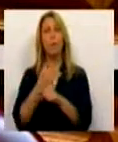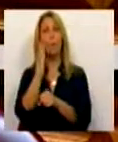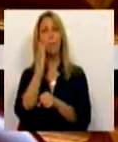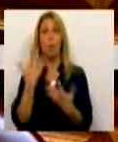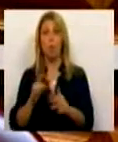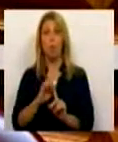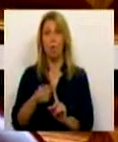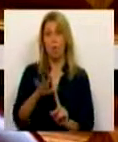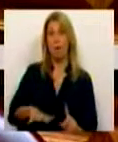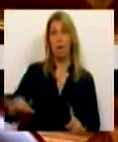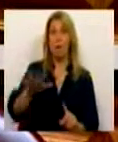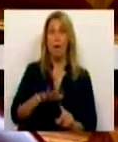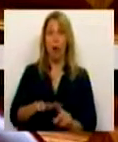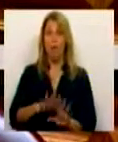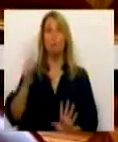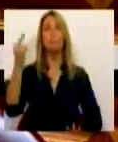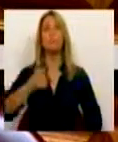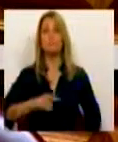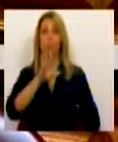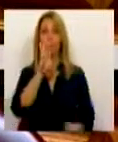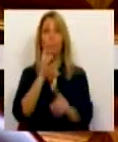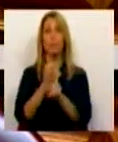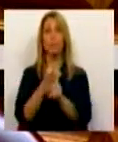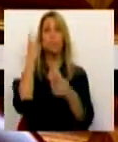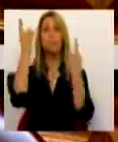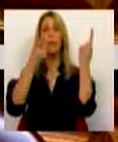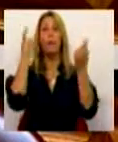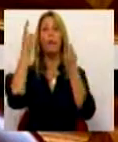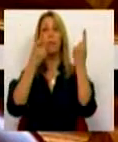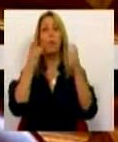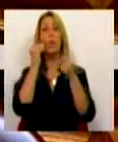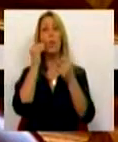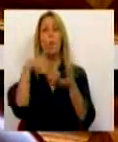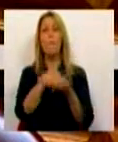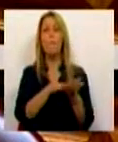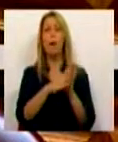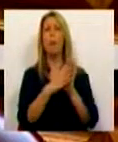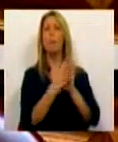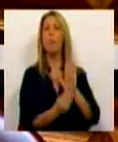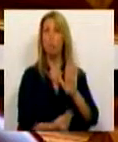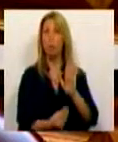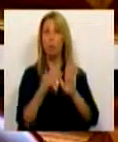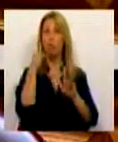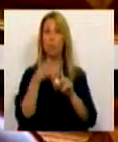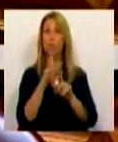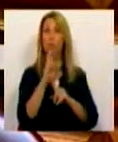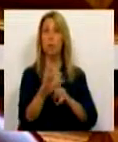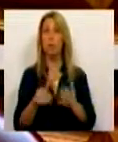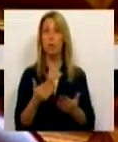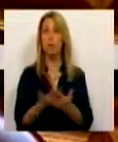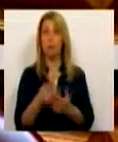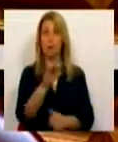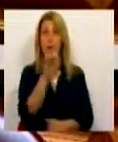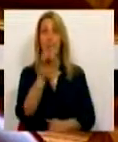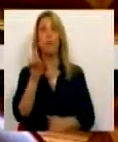neste âmbito imporá simultaneamente uma reflexão sobre a matriz, visando dar respostas a